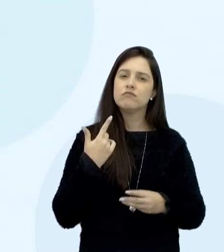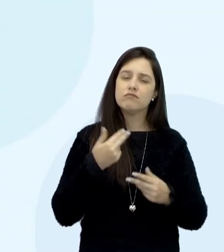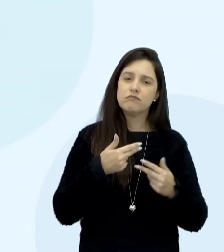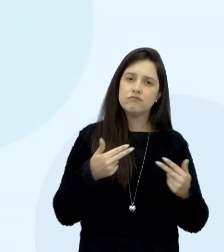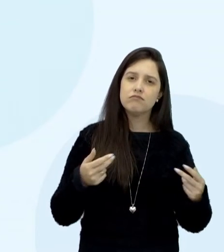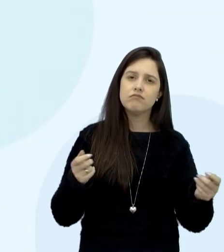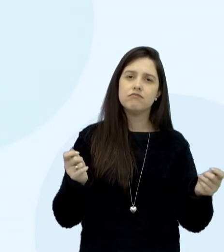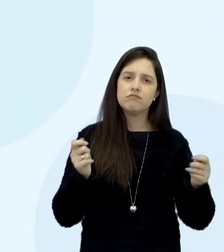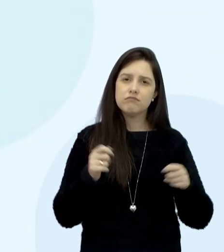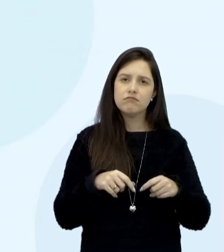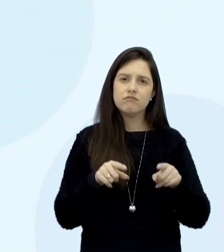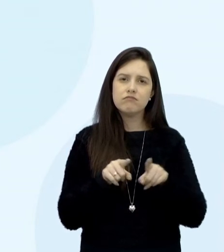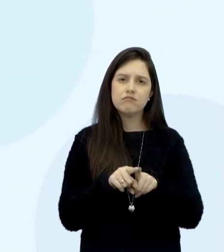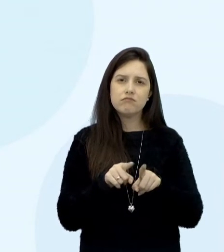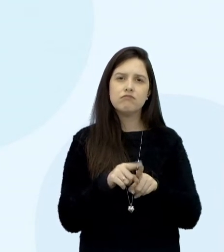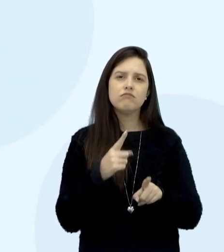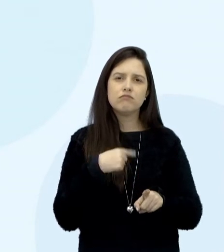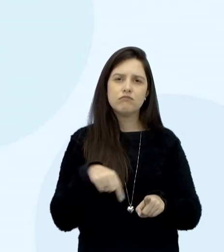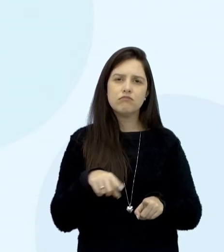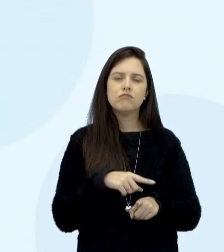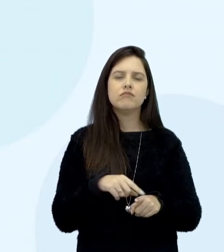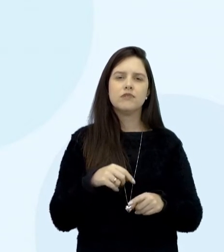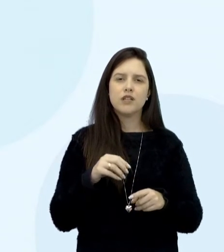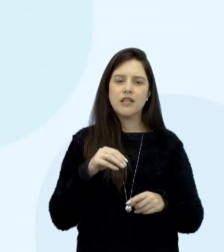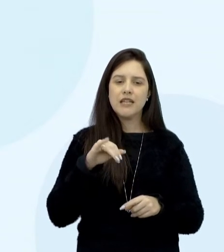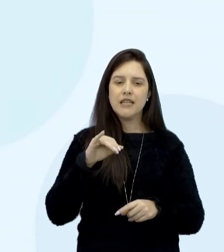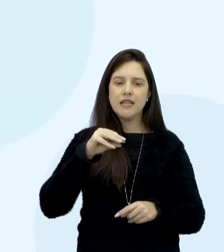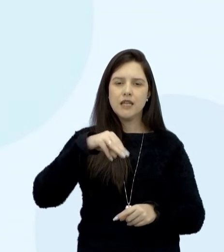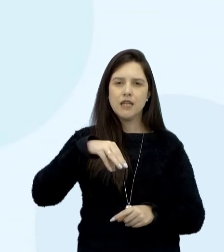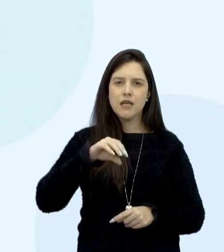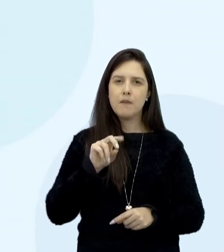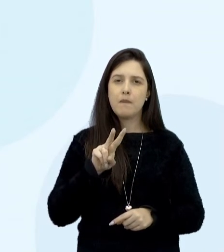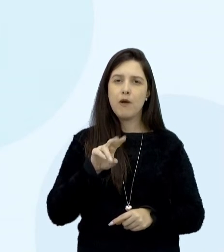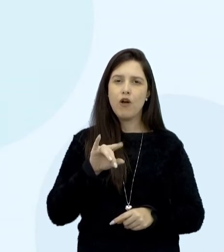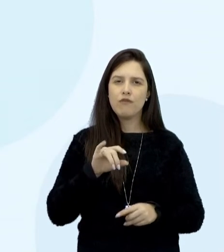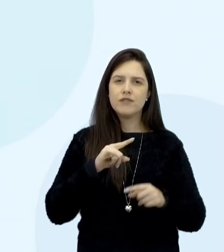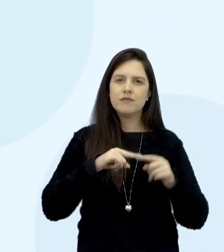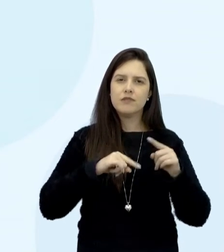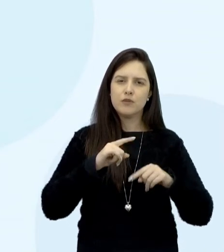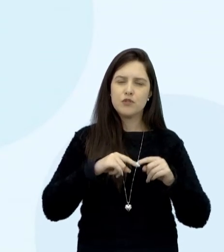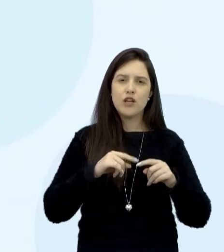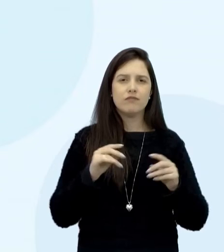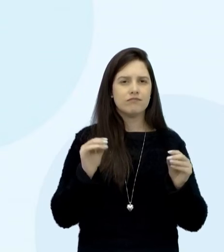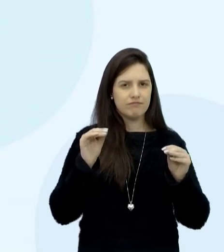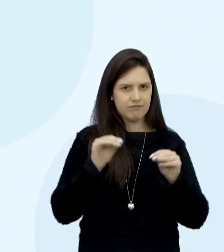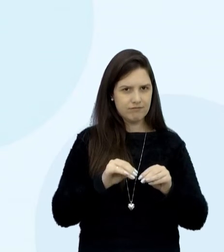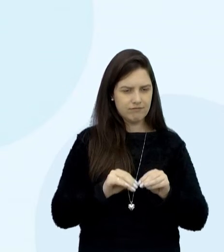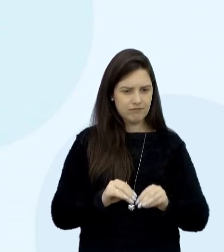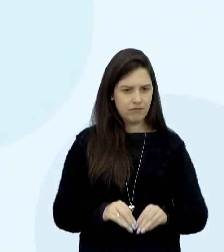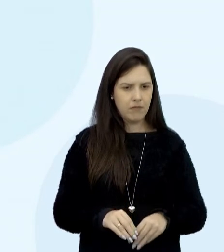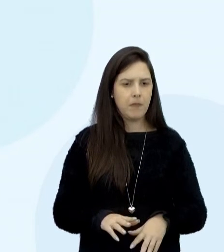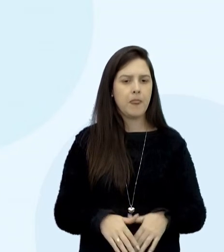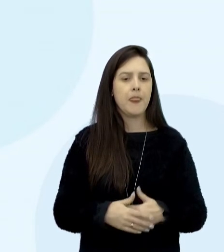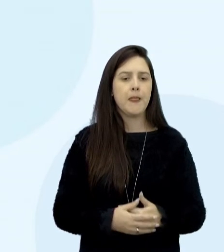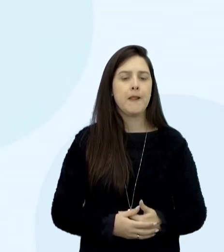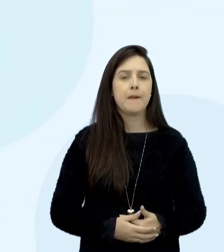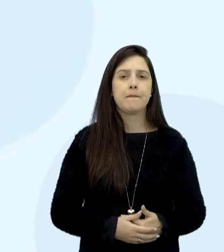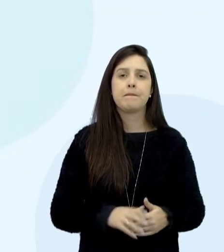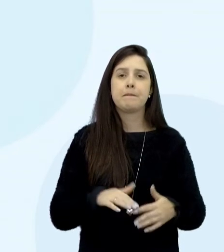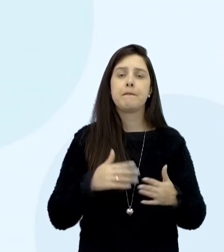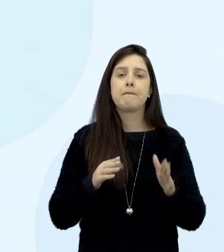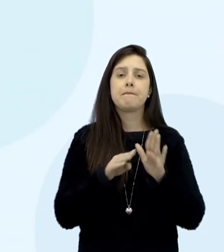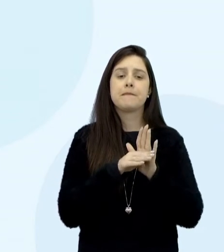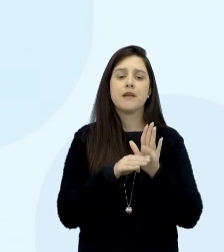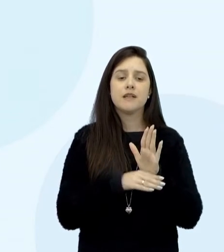praças. E nós temos os imóveis, né, que são objetos itinerantes ali que ficam em acervos. Esse é o